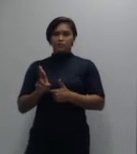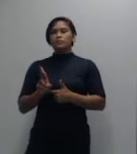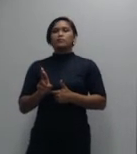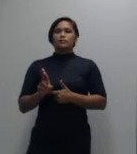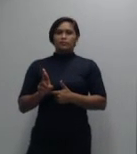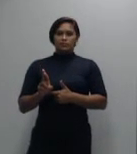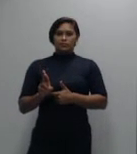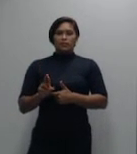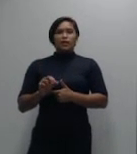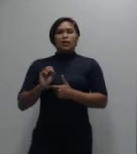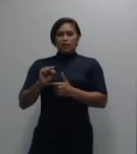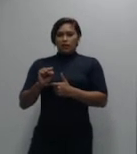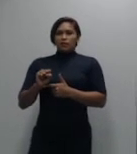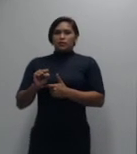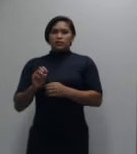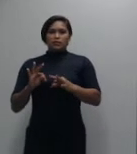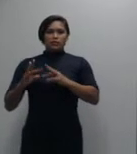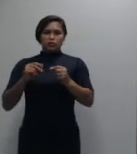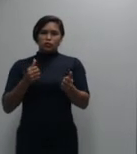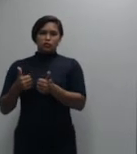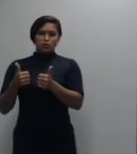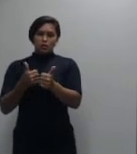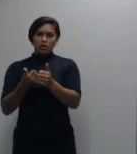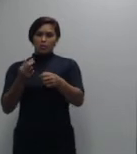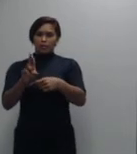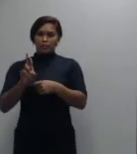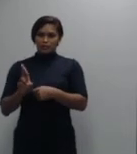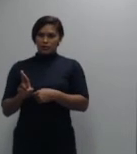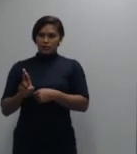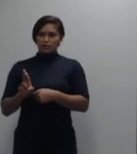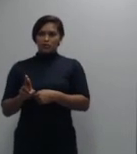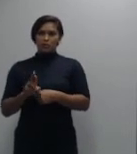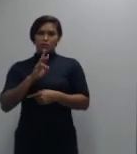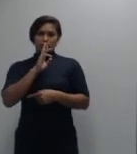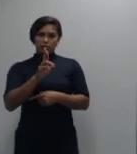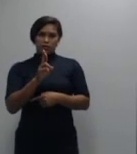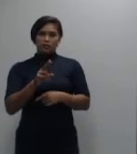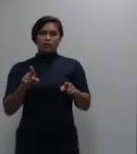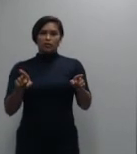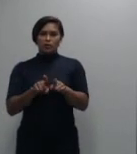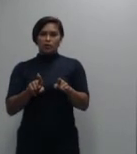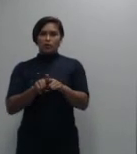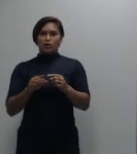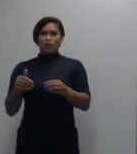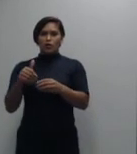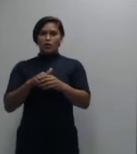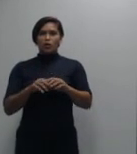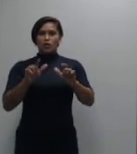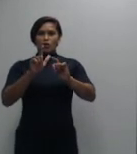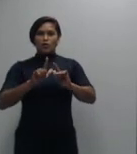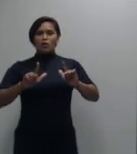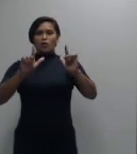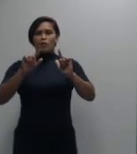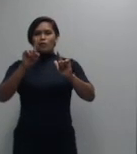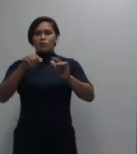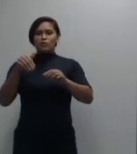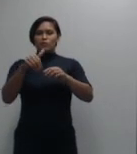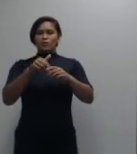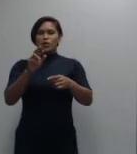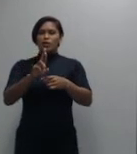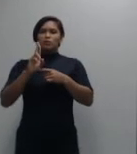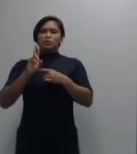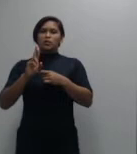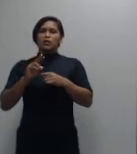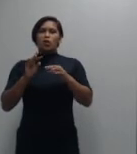então devidamente todos acompanhando o relator proclamado o resultado na forma do voto apresentado pelo relator com